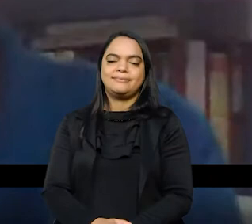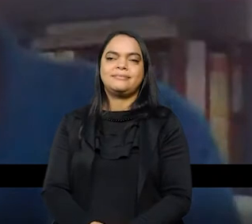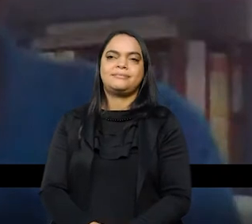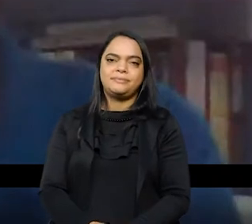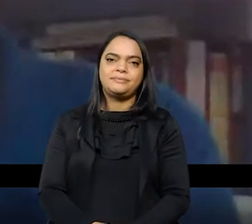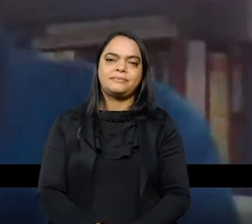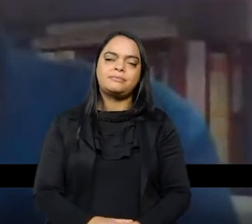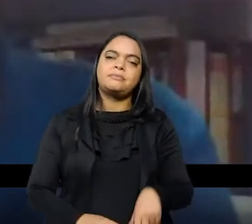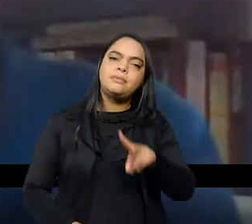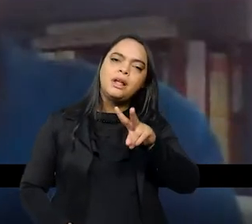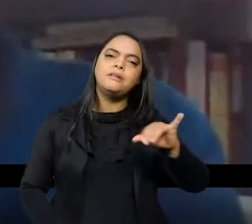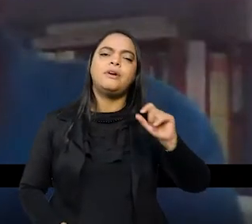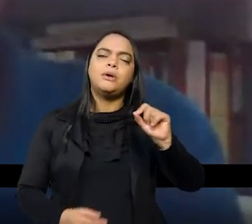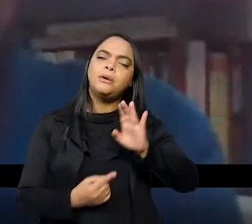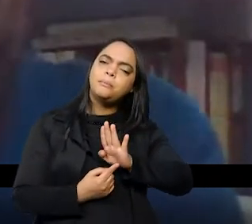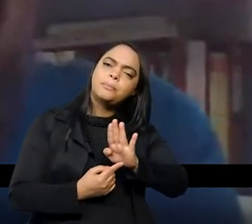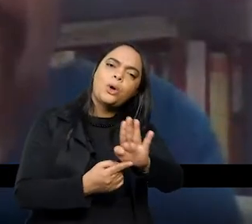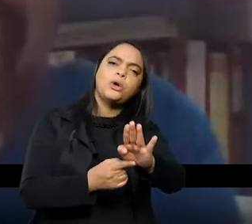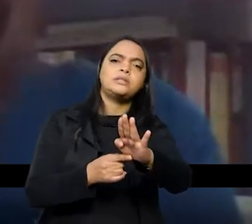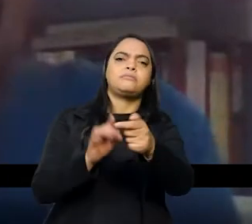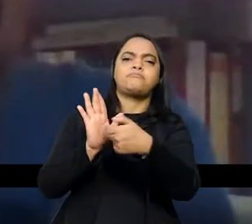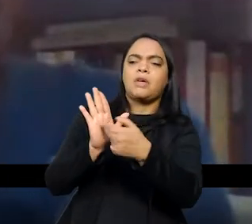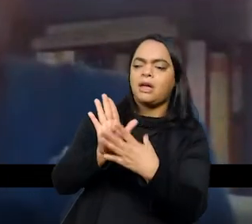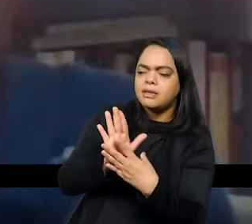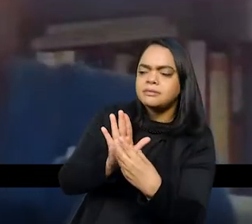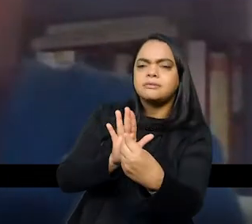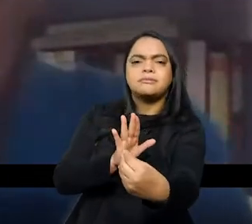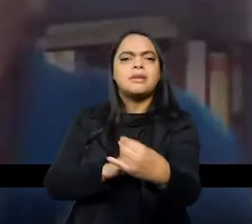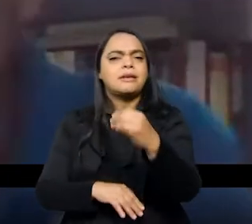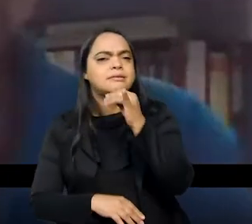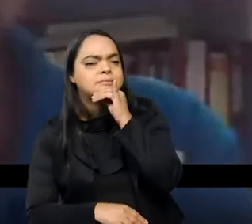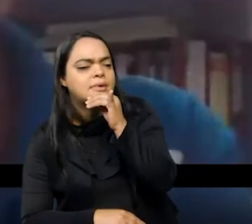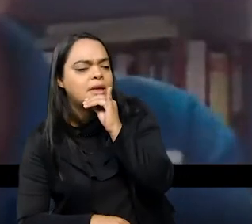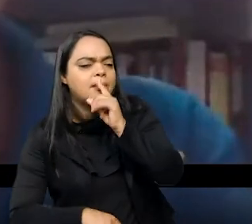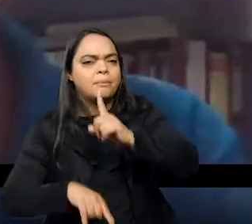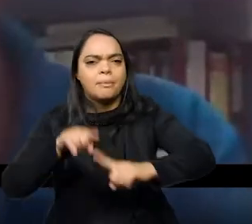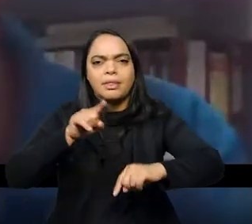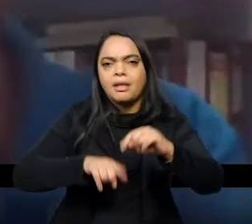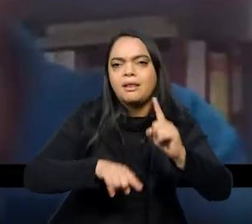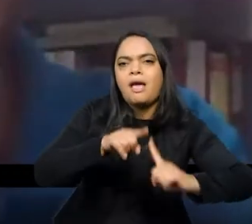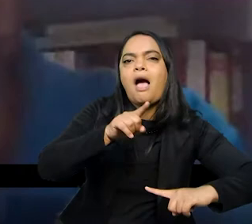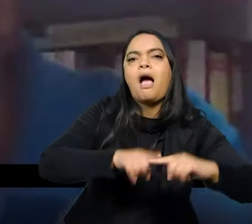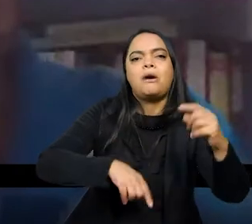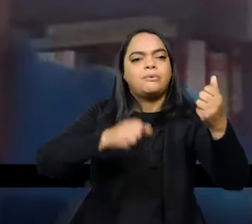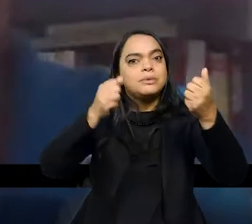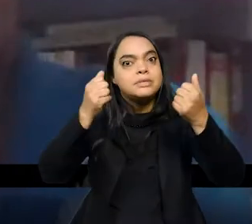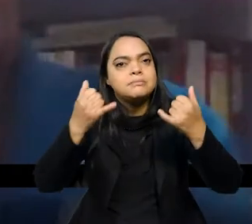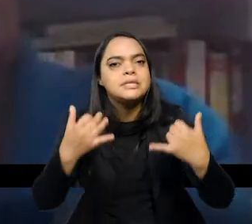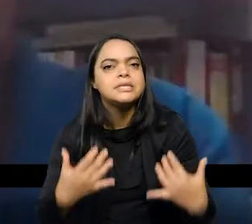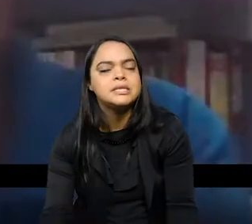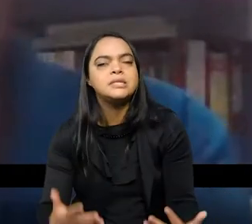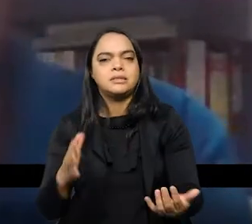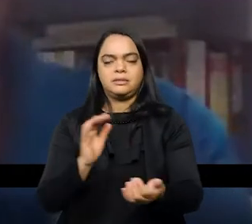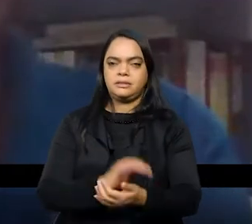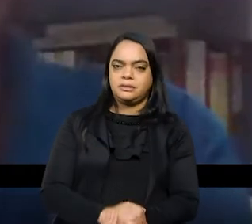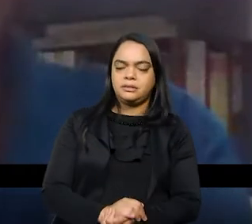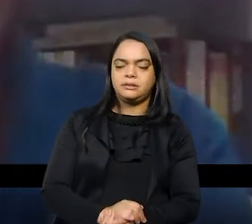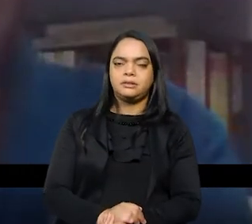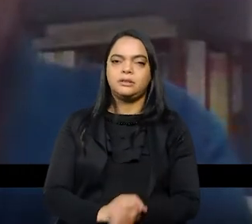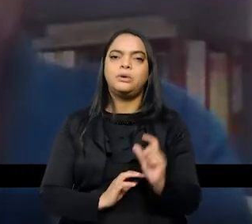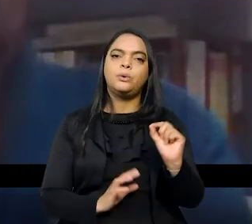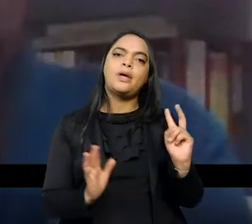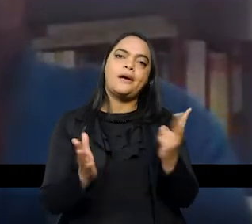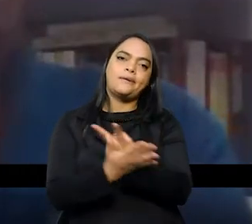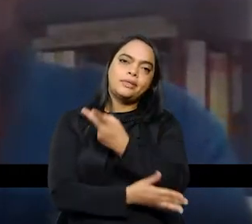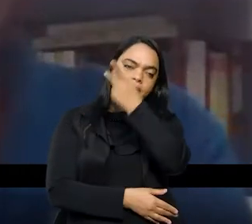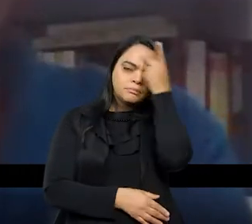vai levando material, vai entender aquilo lá. Porque eu acho que o que acontece com os negacionistas é uma